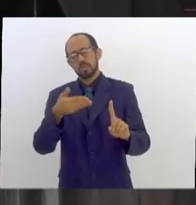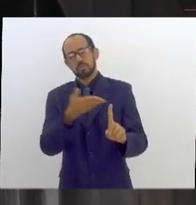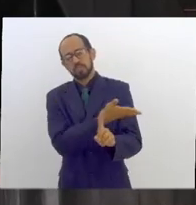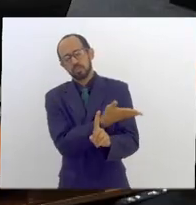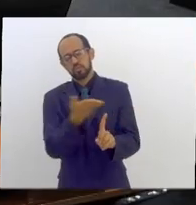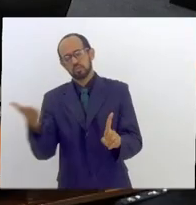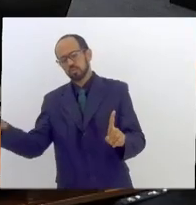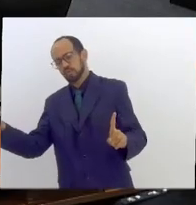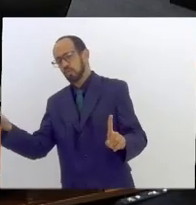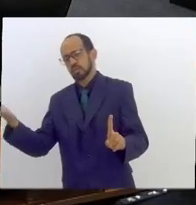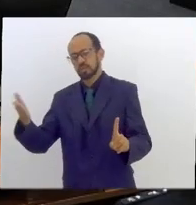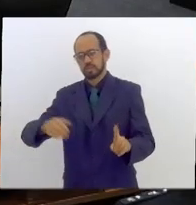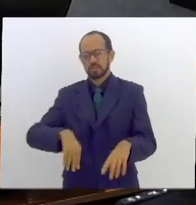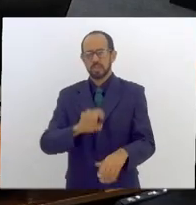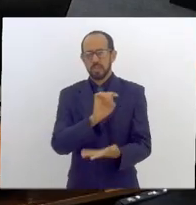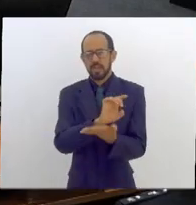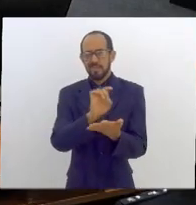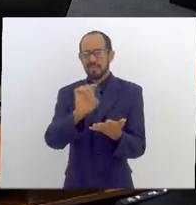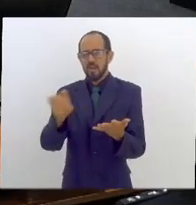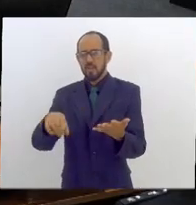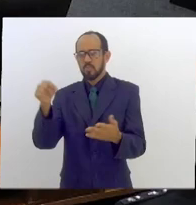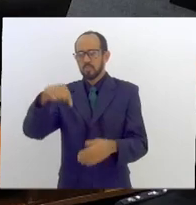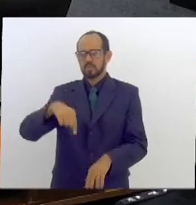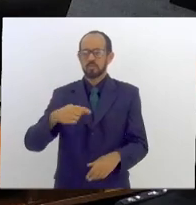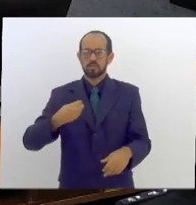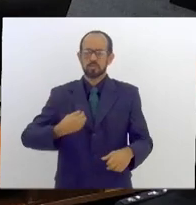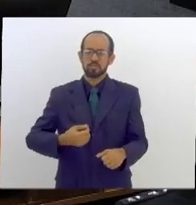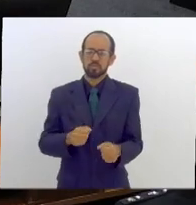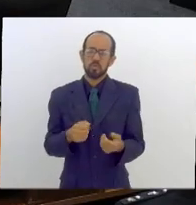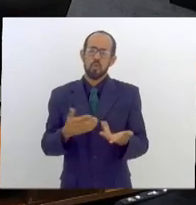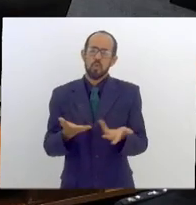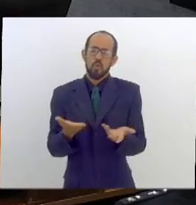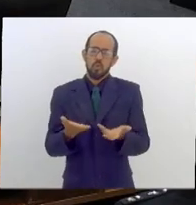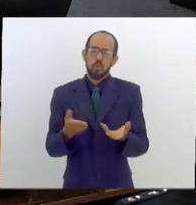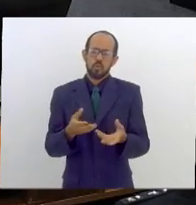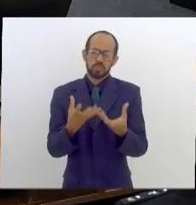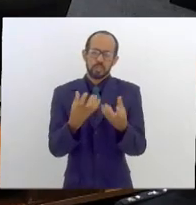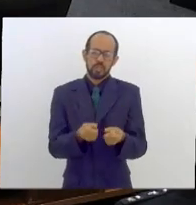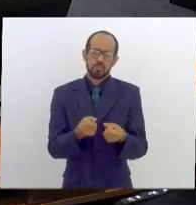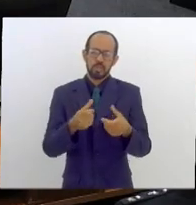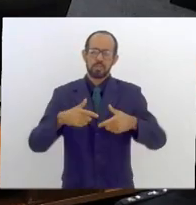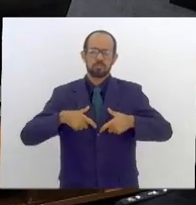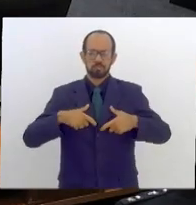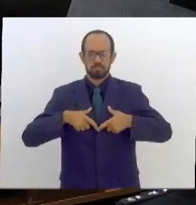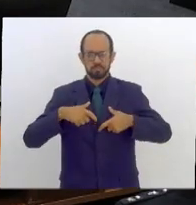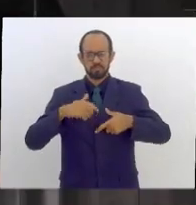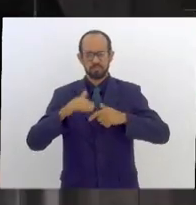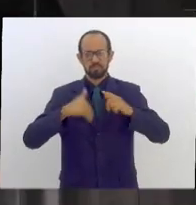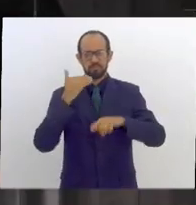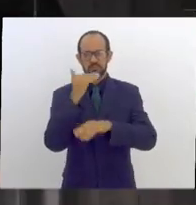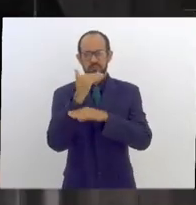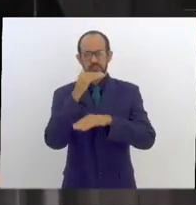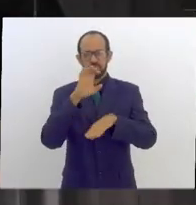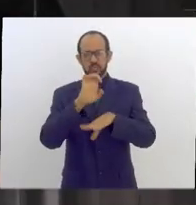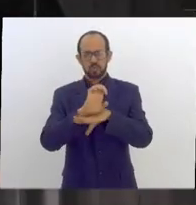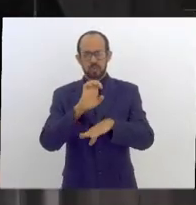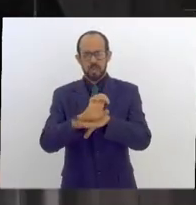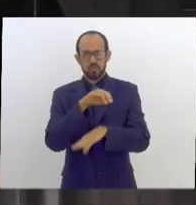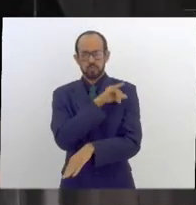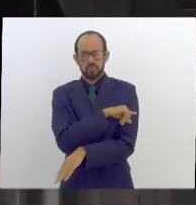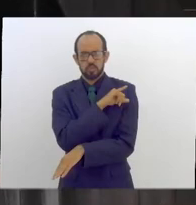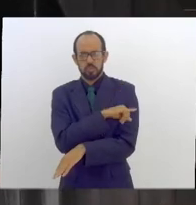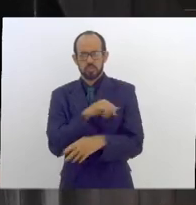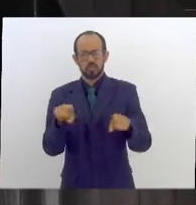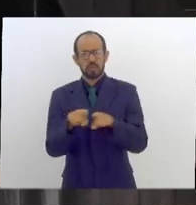senhores e os senhores que aqui estarão hoje sendo agraciados com a maior comenda. E parabenizar também os praças também,